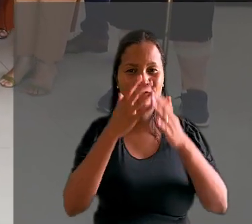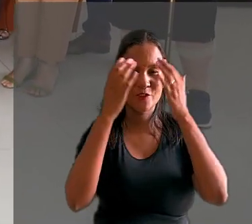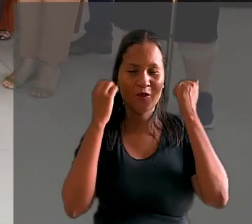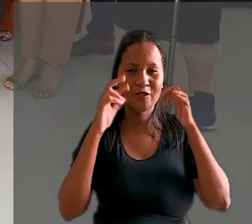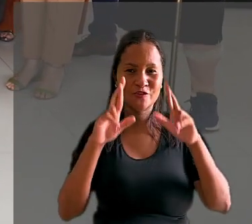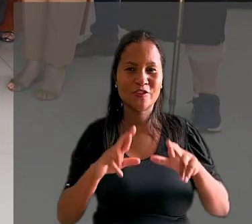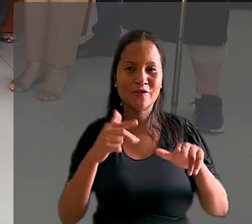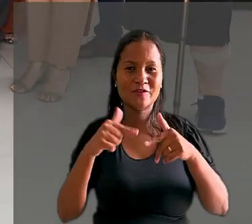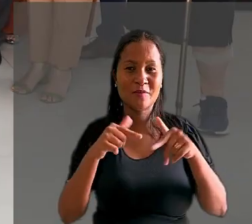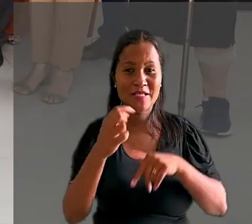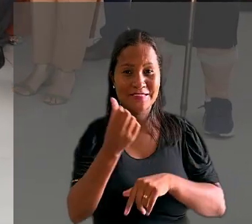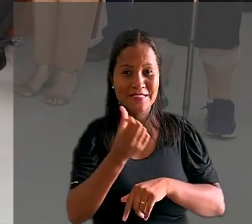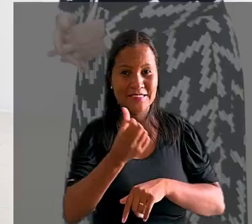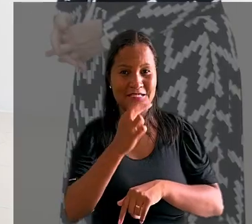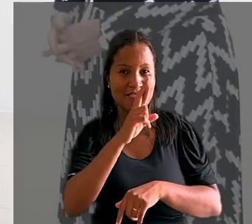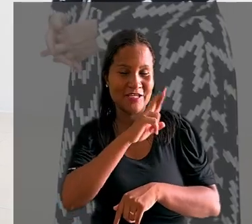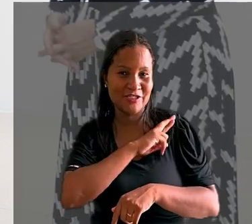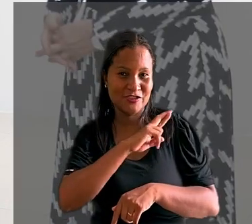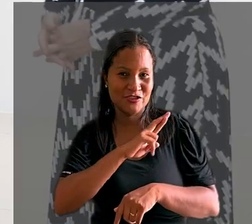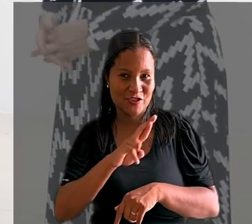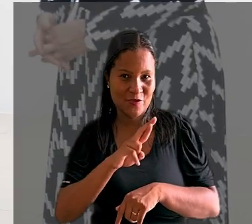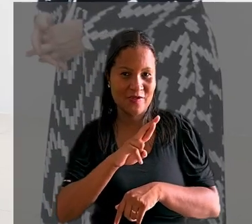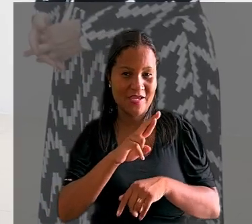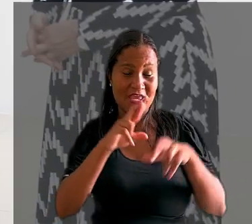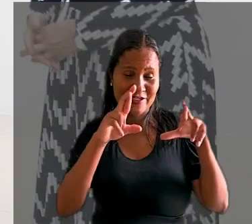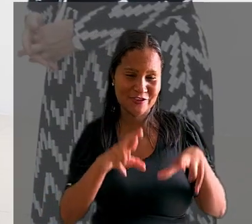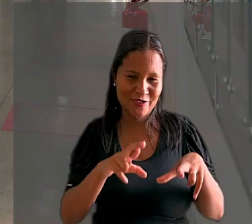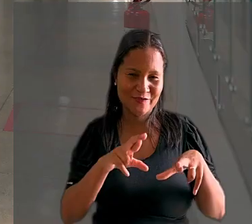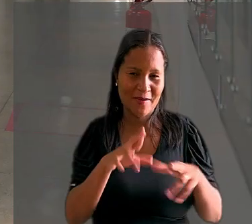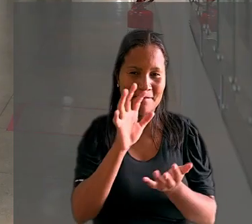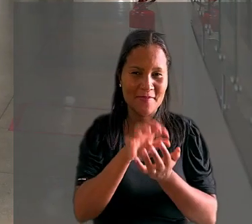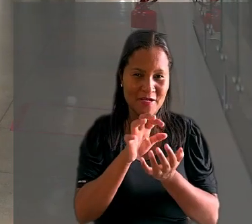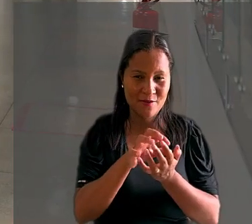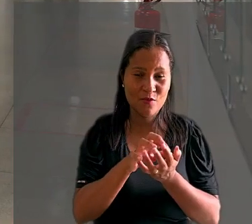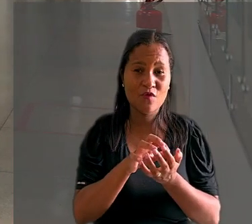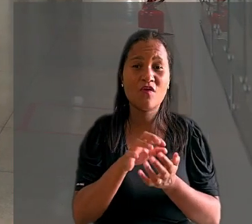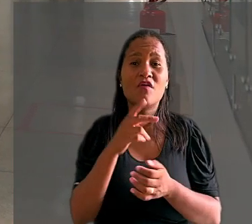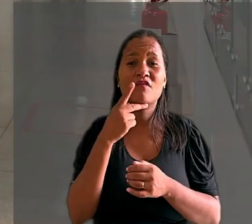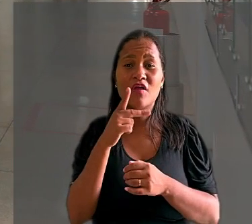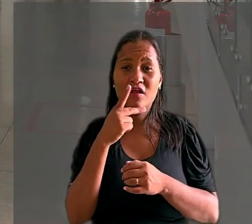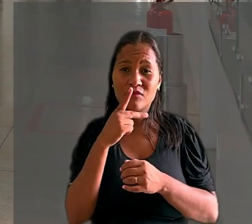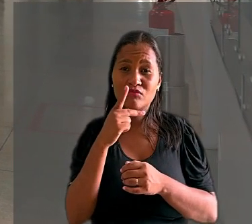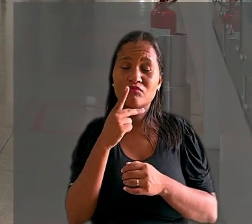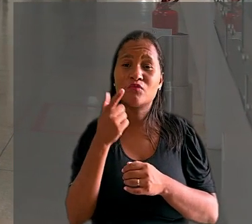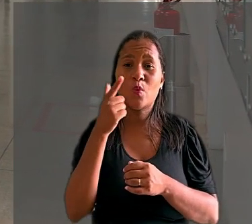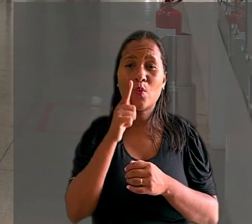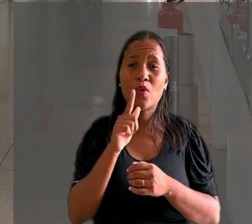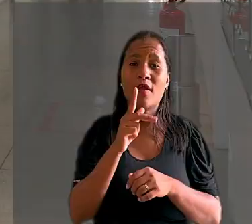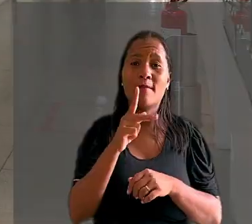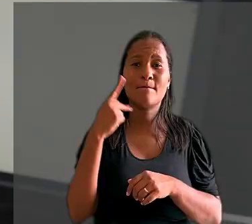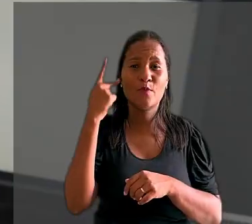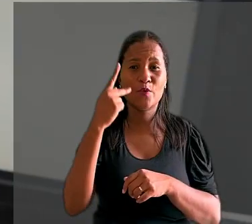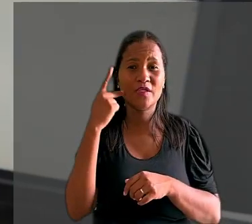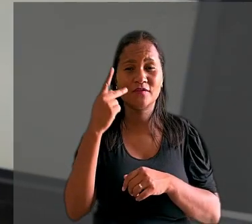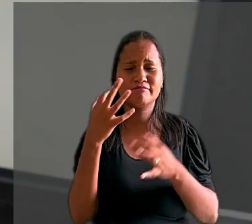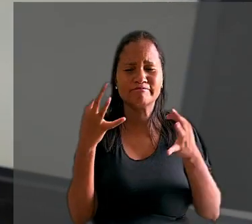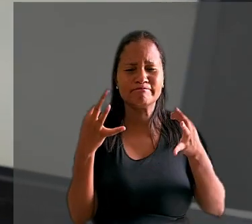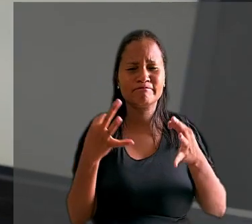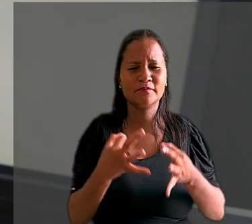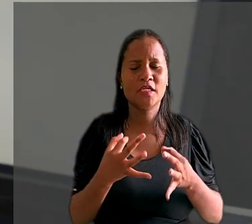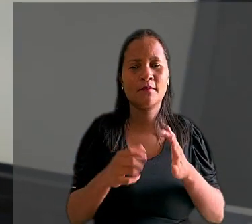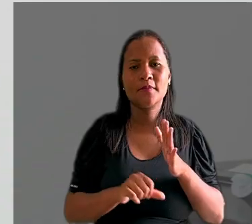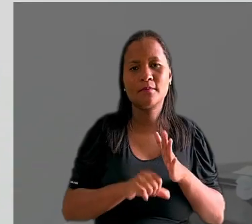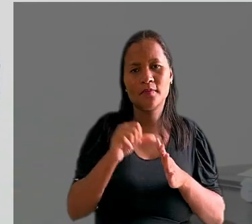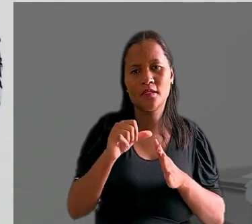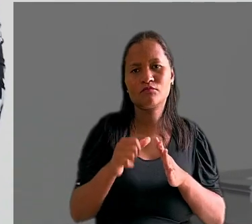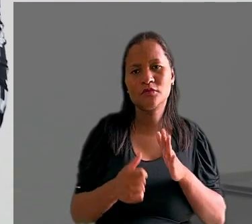da 6ª Região em Pernambuco. Ela destacou positivamente a implantação da política de integridade de 1º e